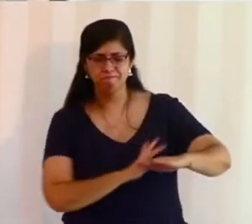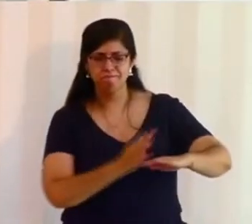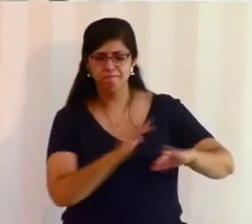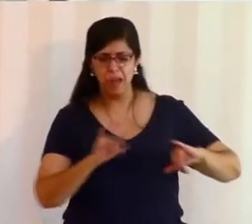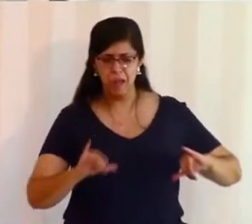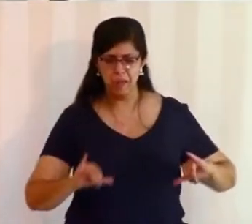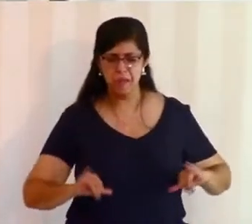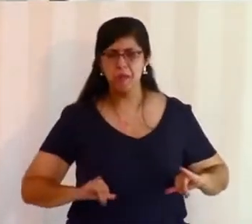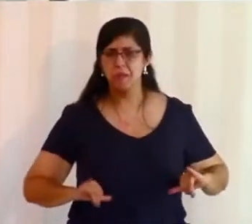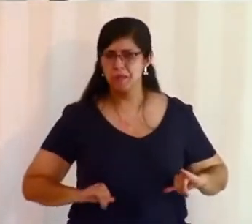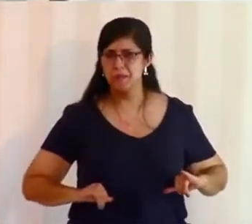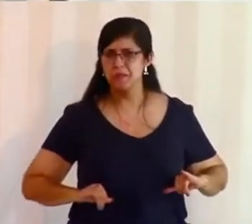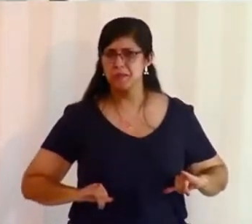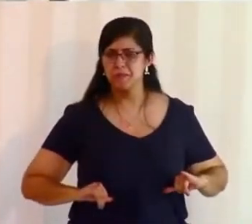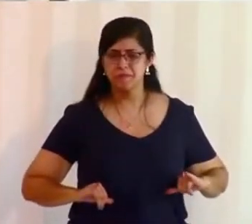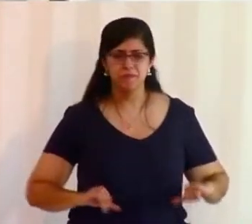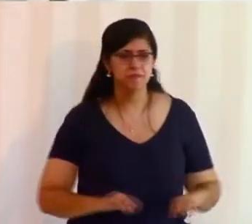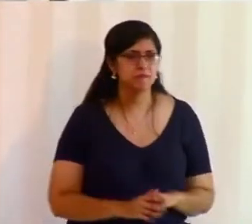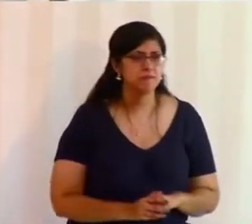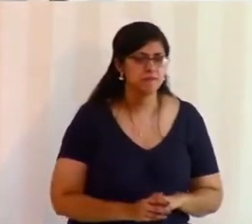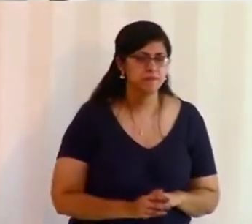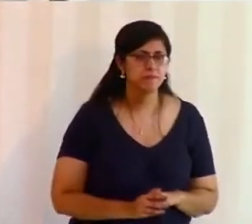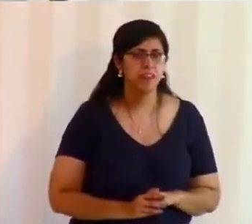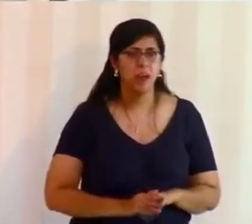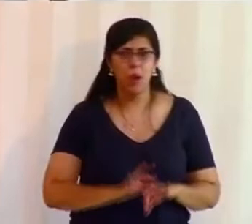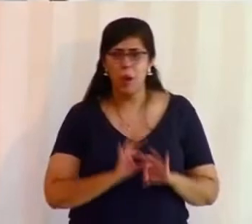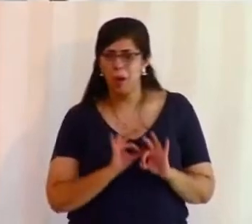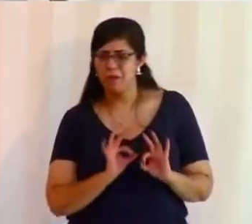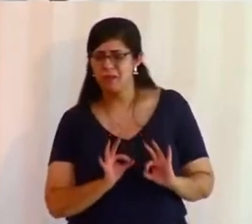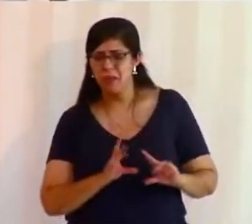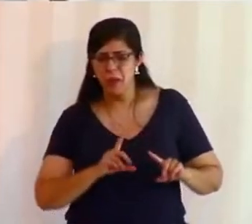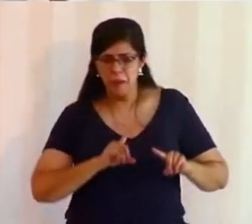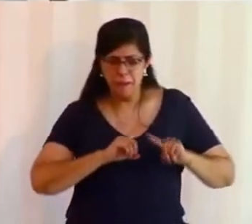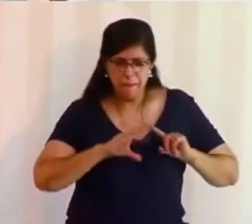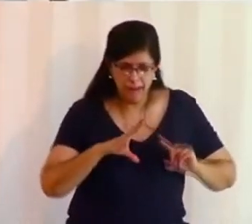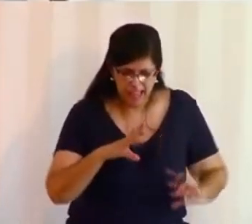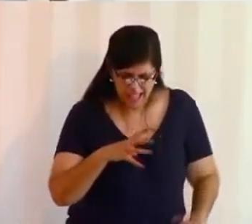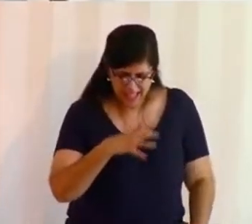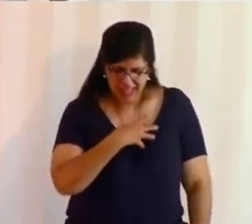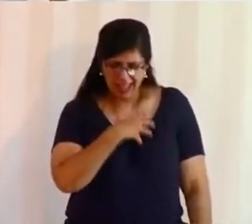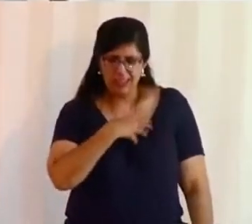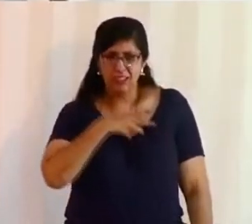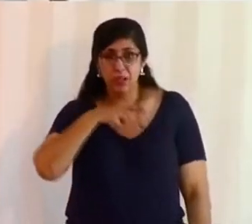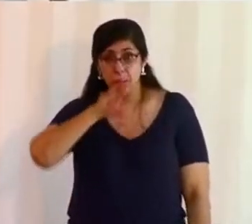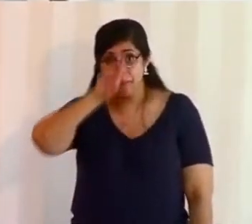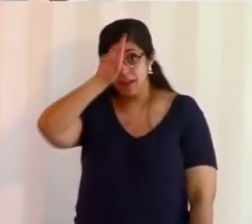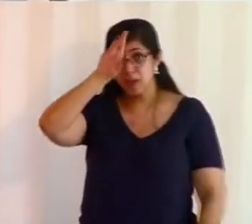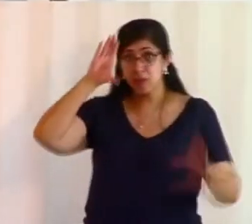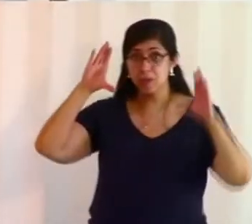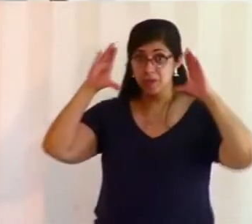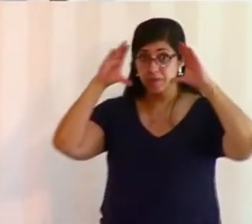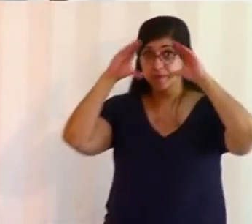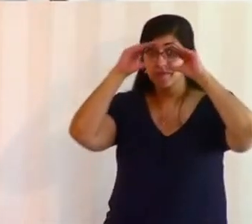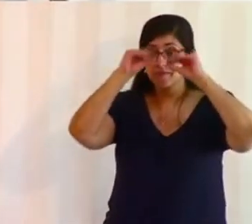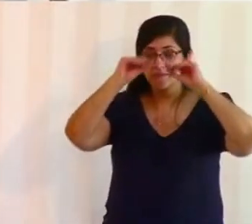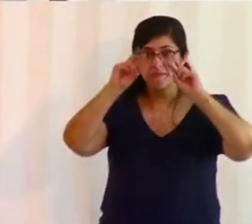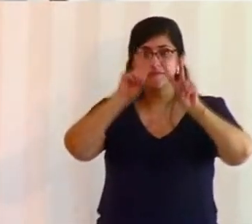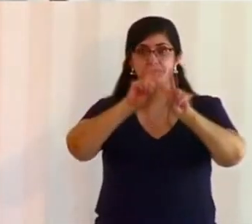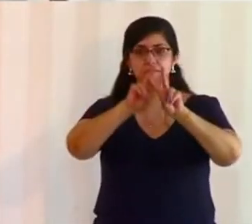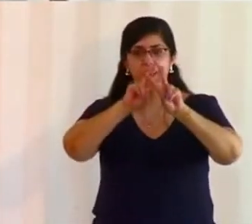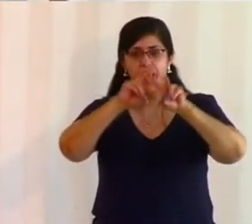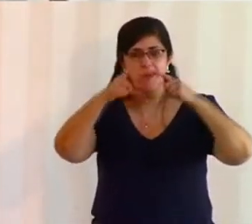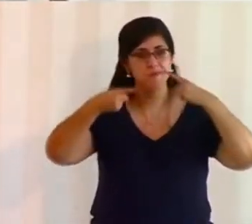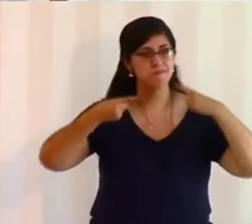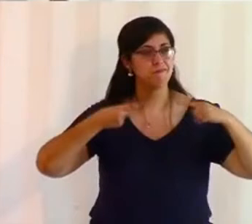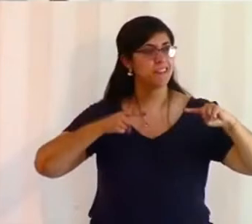certamente estão cansados, esses homens certamente estão exaustos, mas por volta da meia-noite tem música na prisão, tem